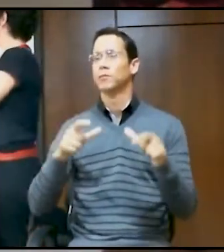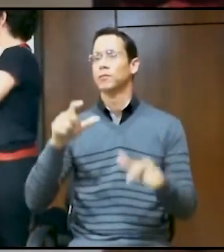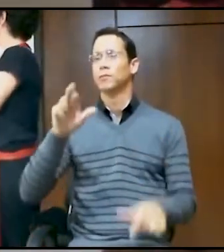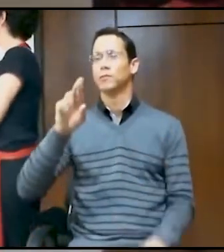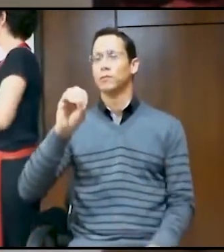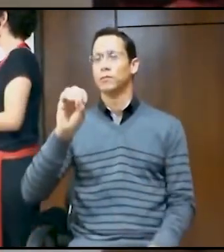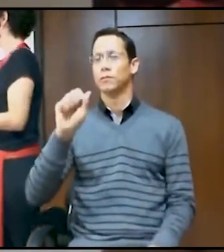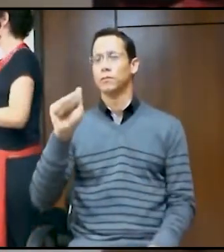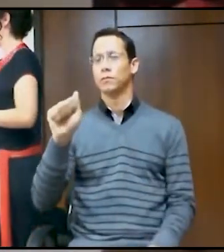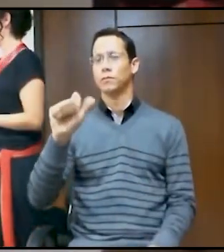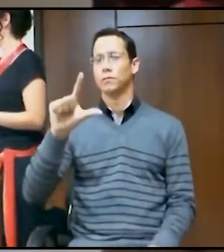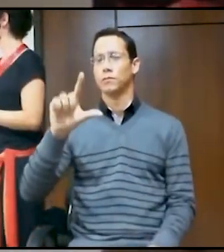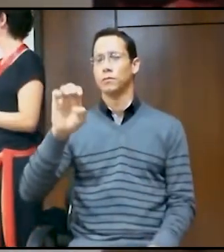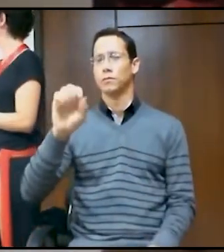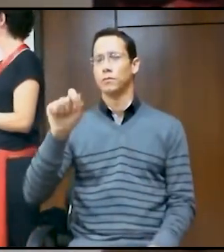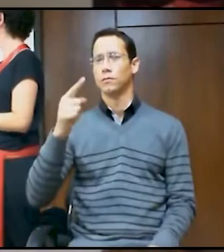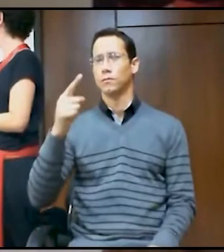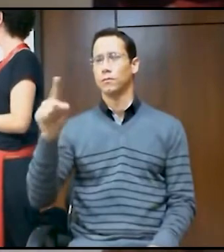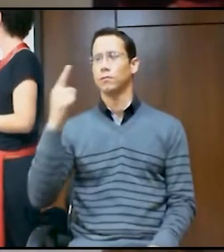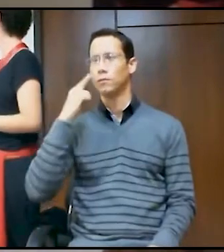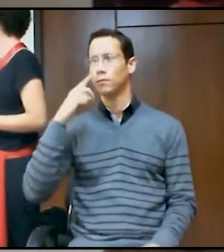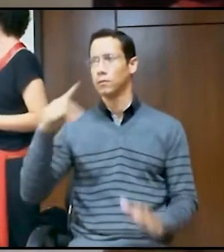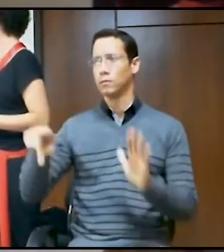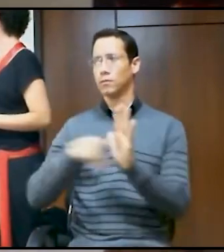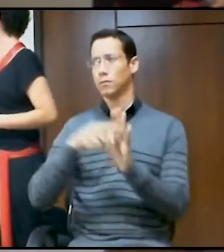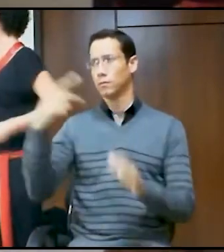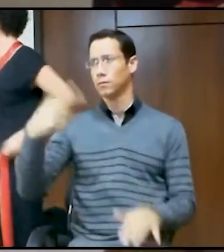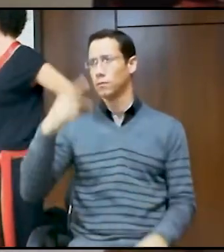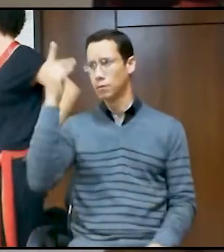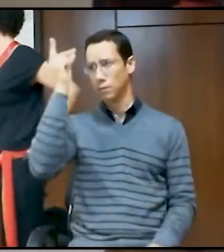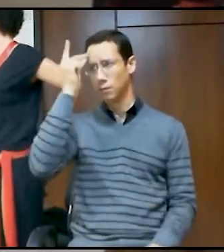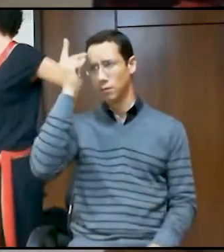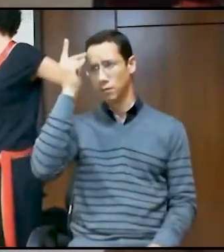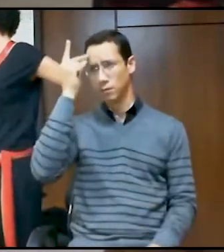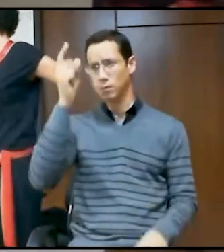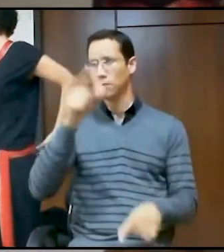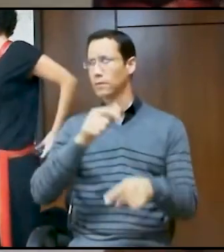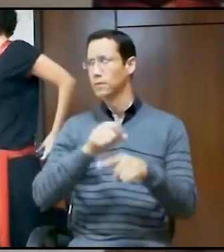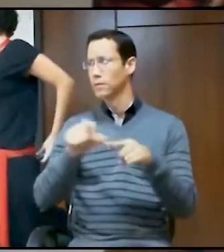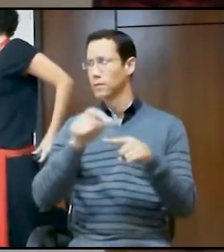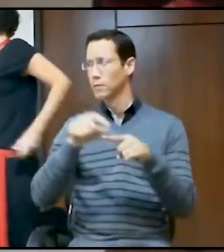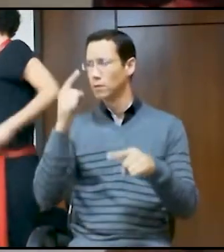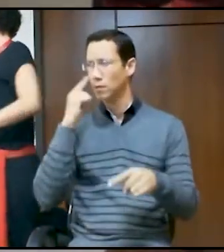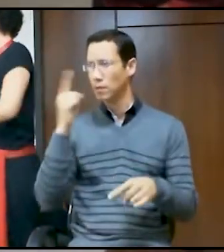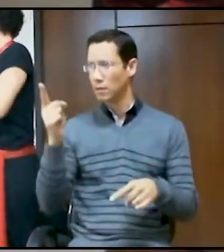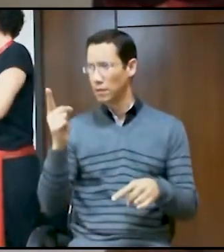Isidora, mostrando que não é uma questão só de São Paulo, né? Refugiados do aluguel, estamos em paz.